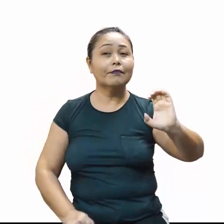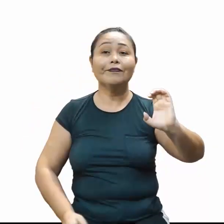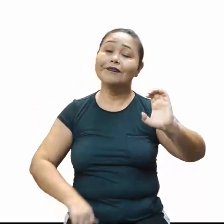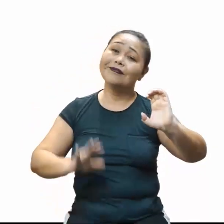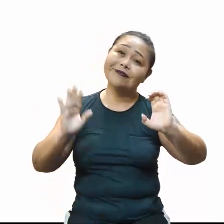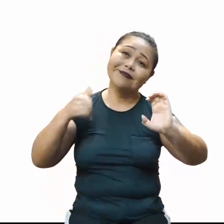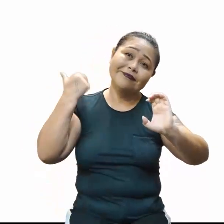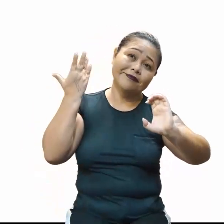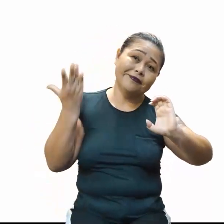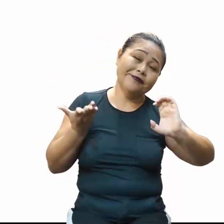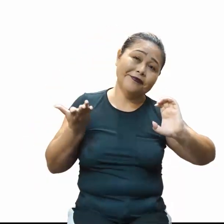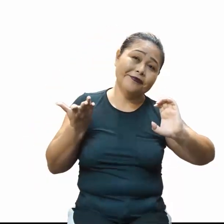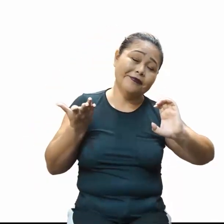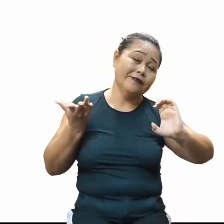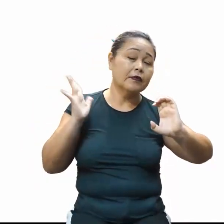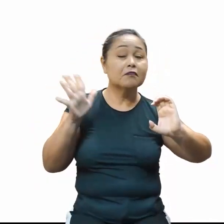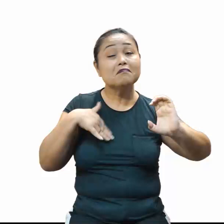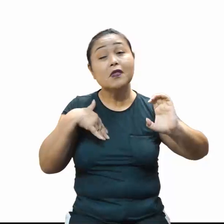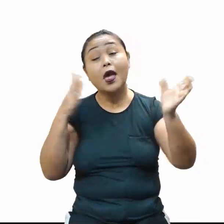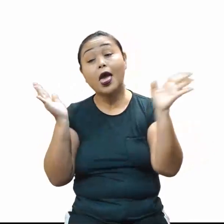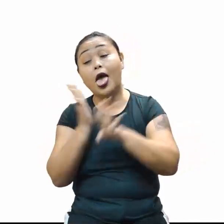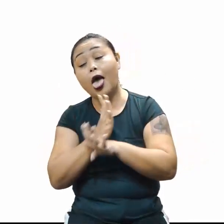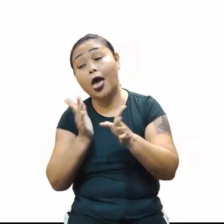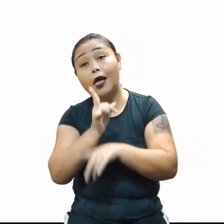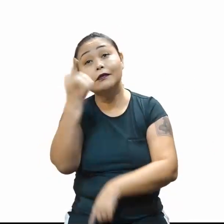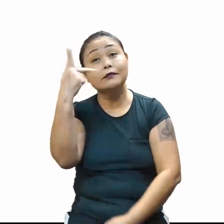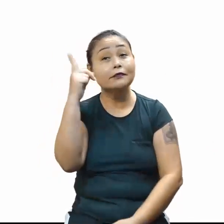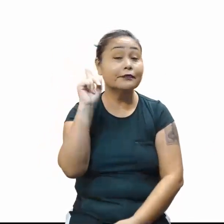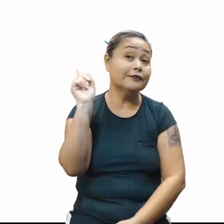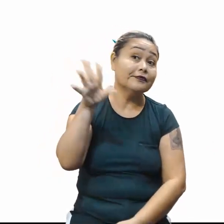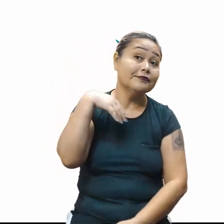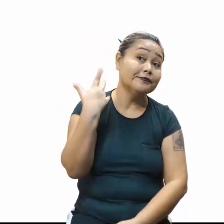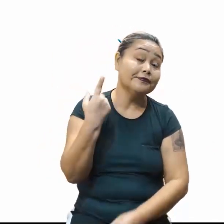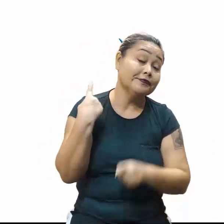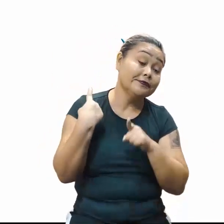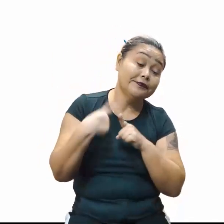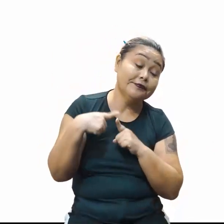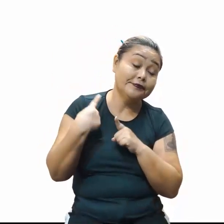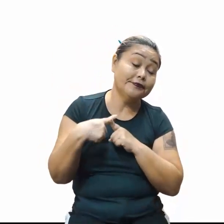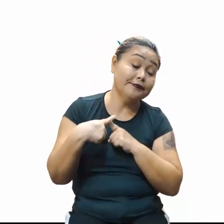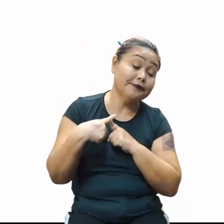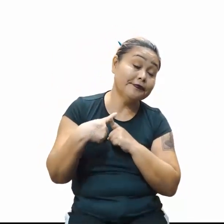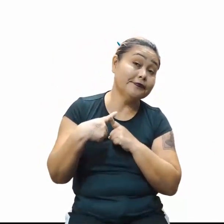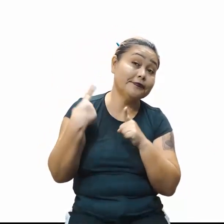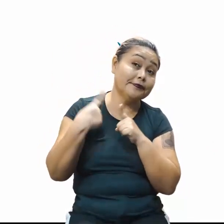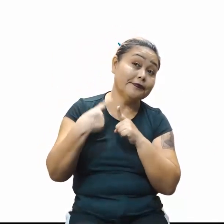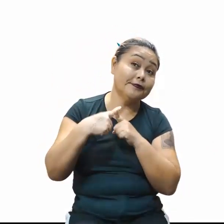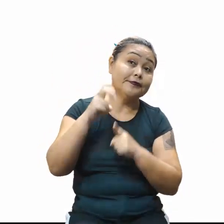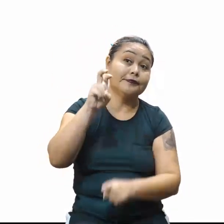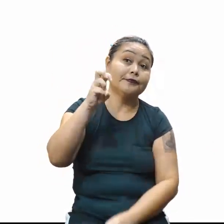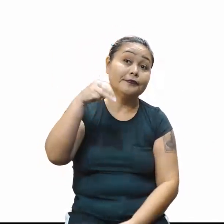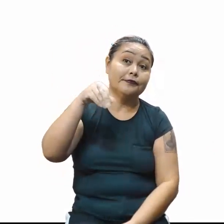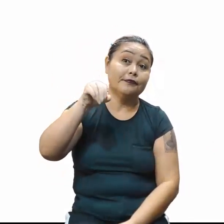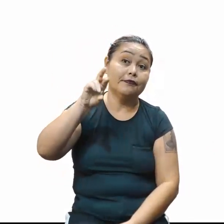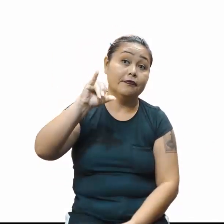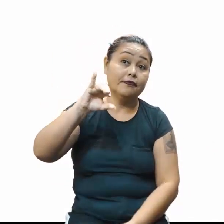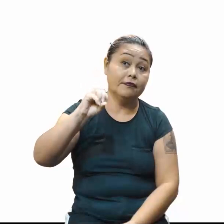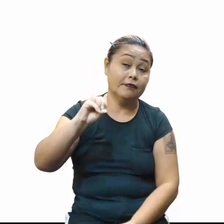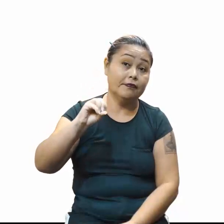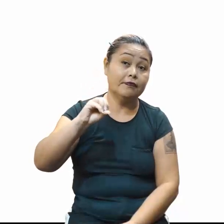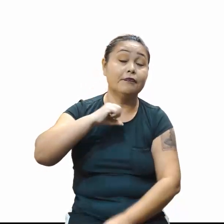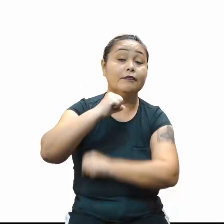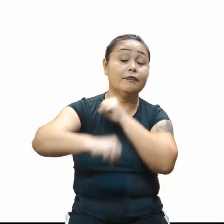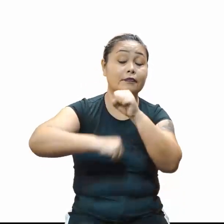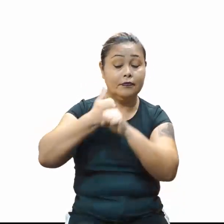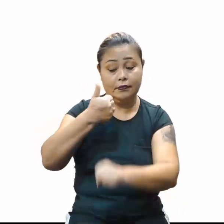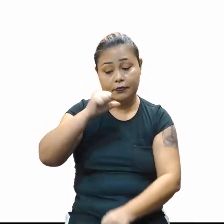Não, pessoal, essa aí só foi mesmo para distração de vocês, porque quem nasce em 5 de maio